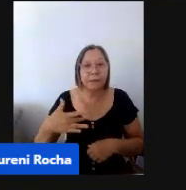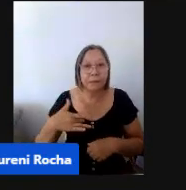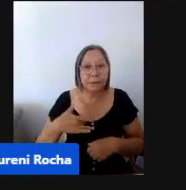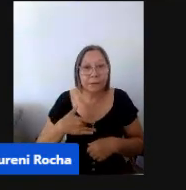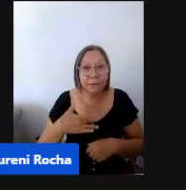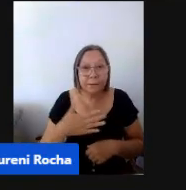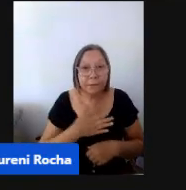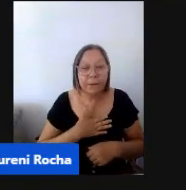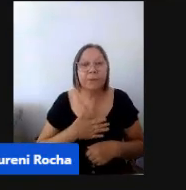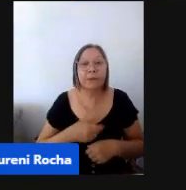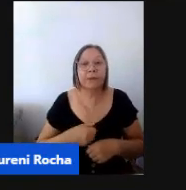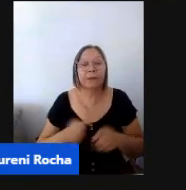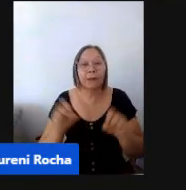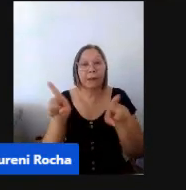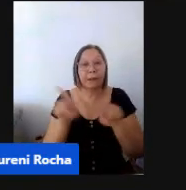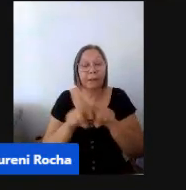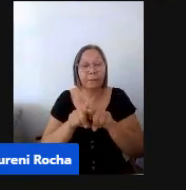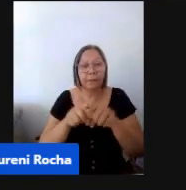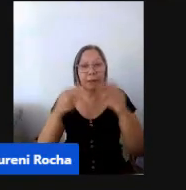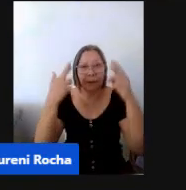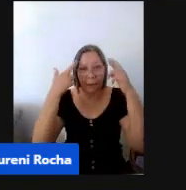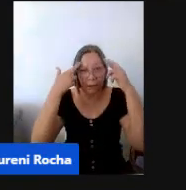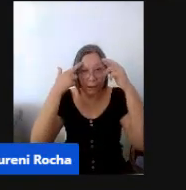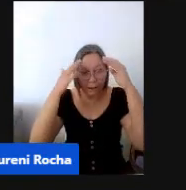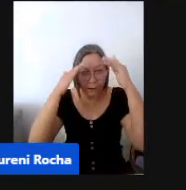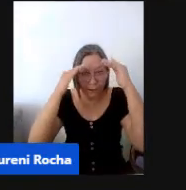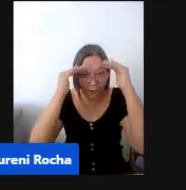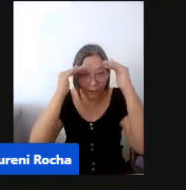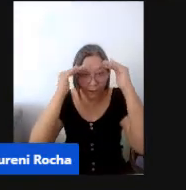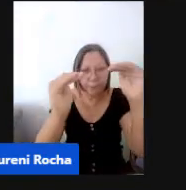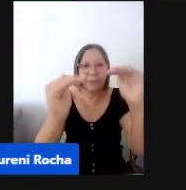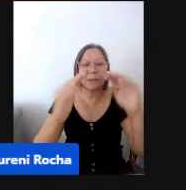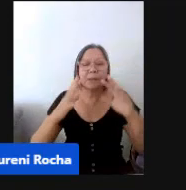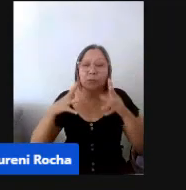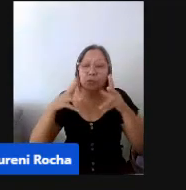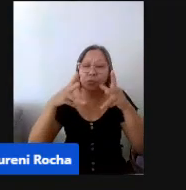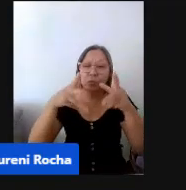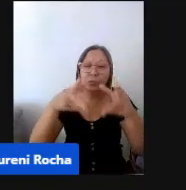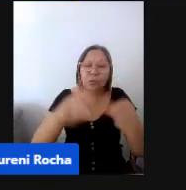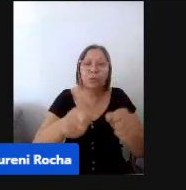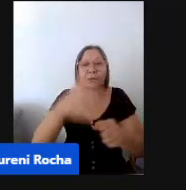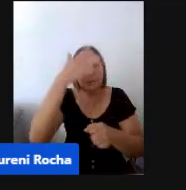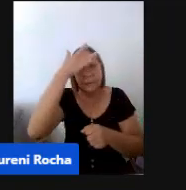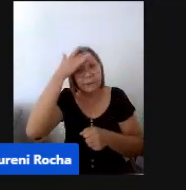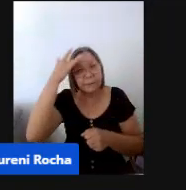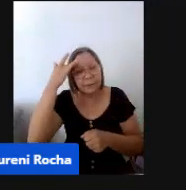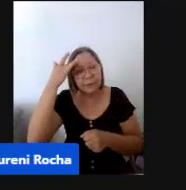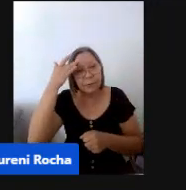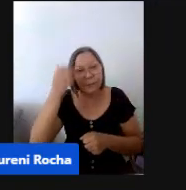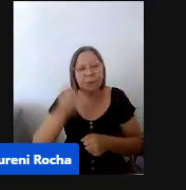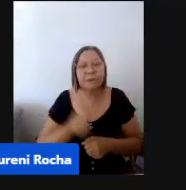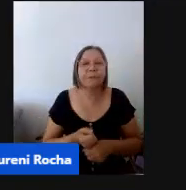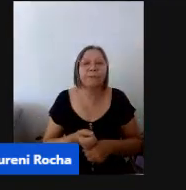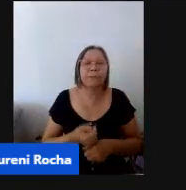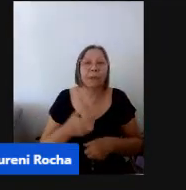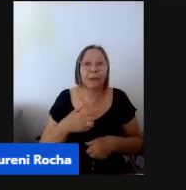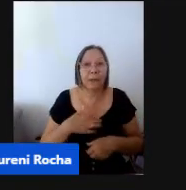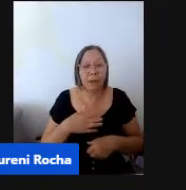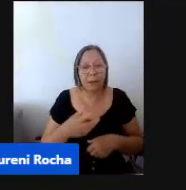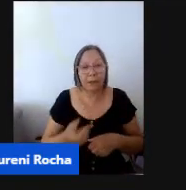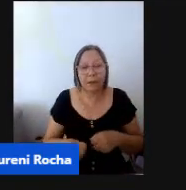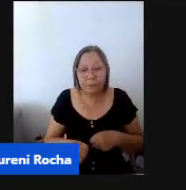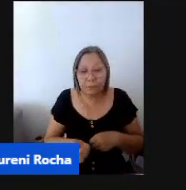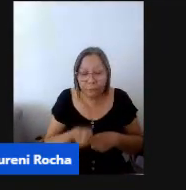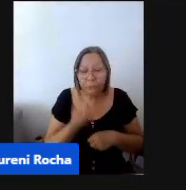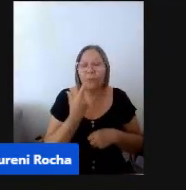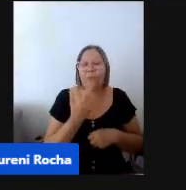as pessoas, conhecendo e respeitando as diversidades. E eu tenho me surpreendido positivamente, acho que você, professor